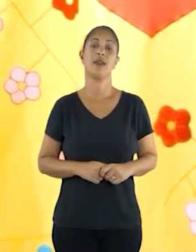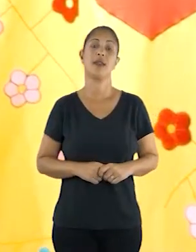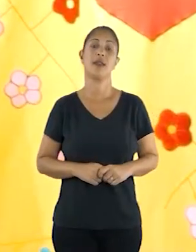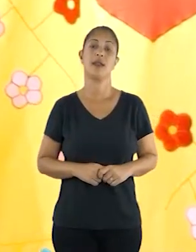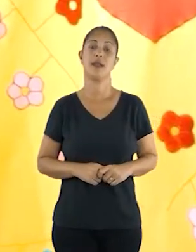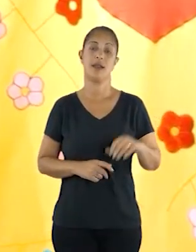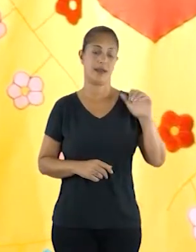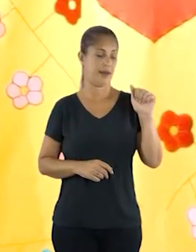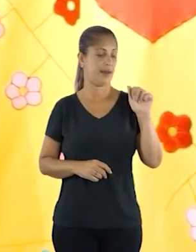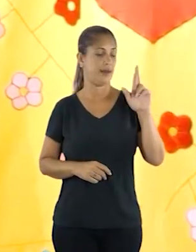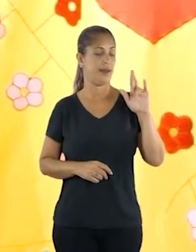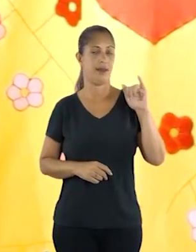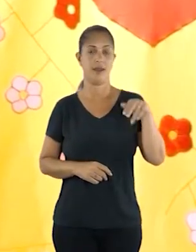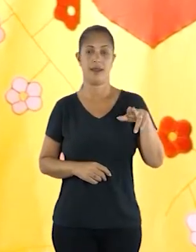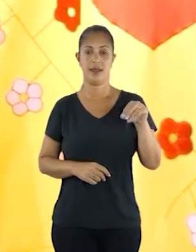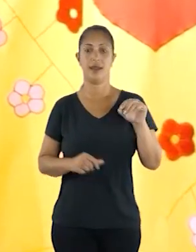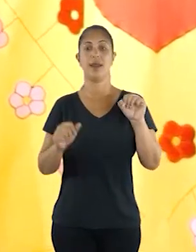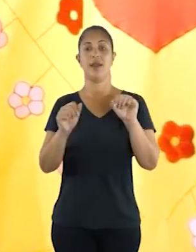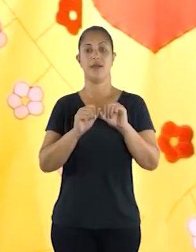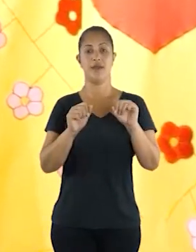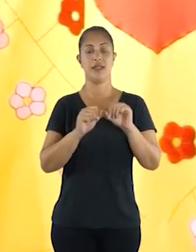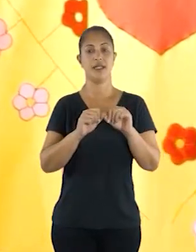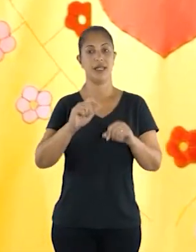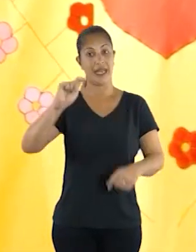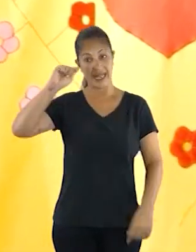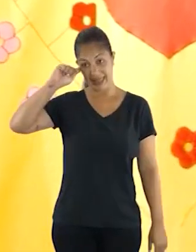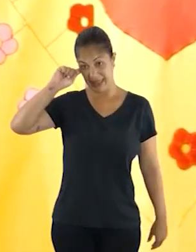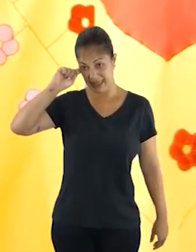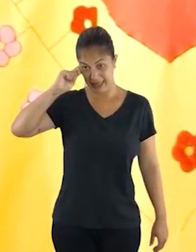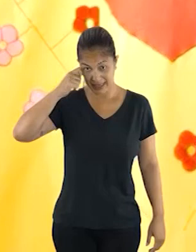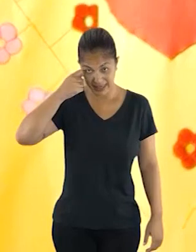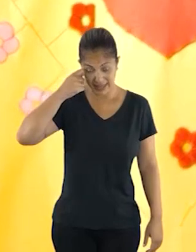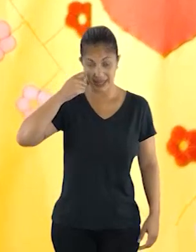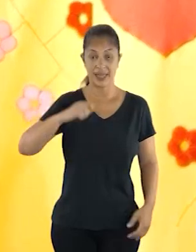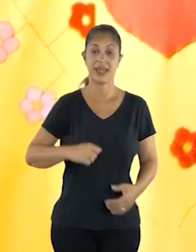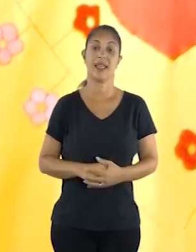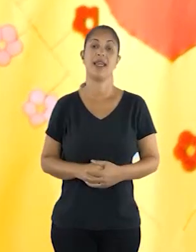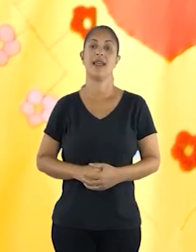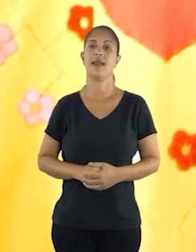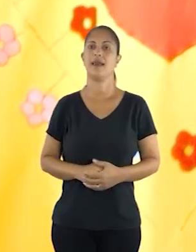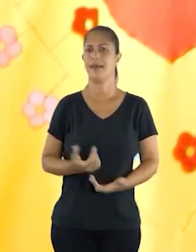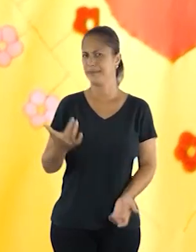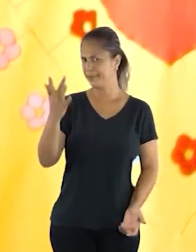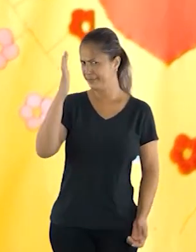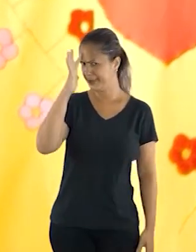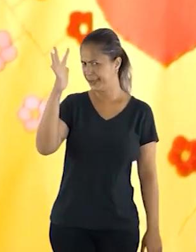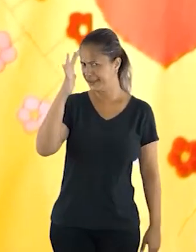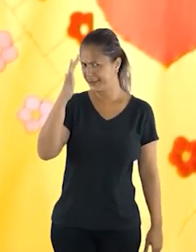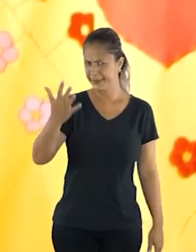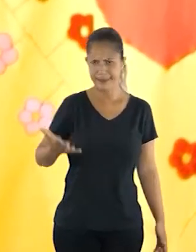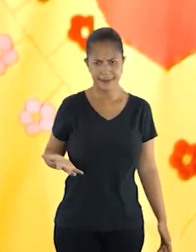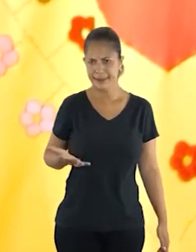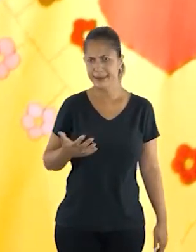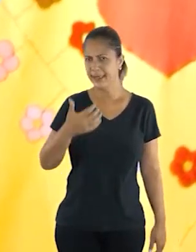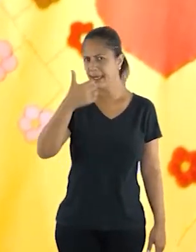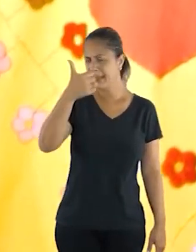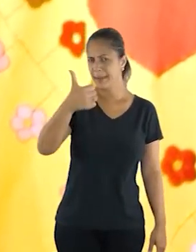do Ariano de fazer um Cristo negro, né? Que imagina isso, gente,